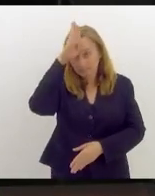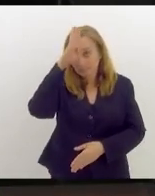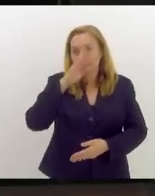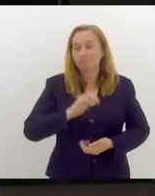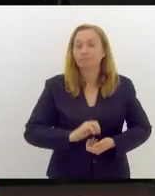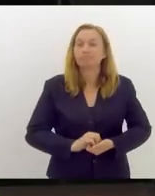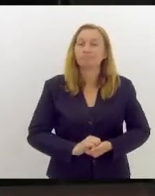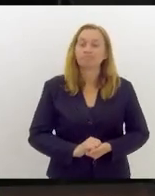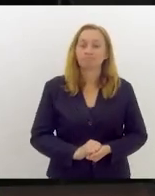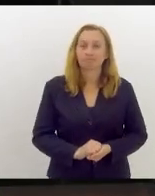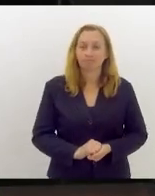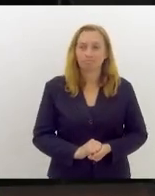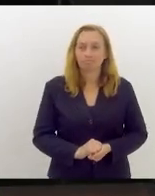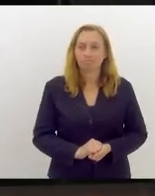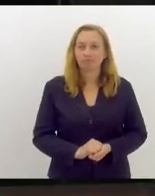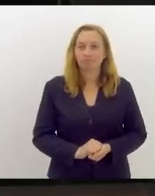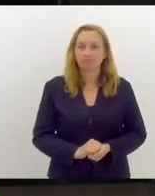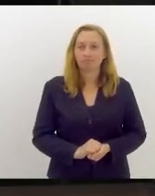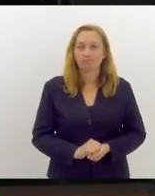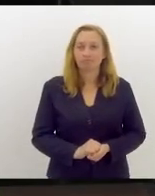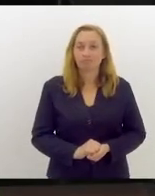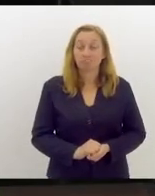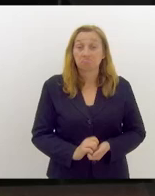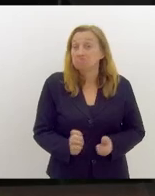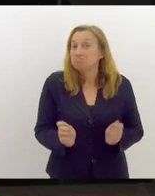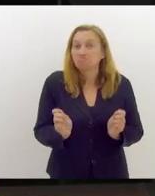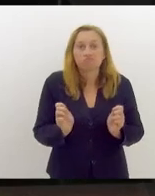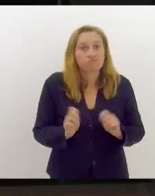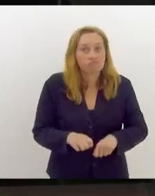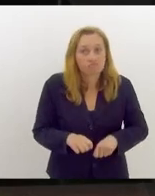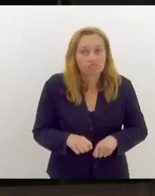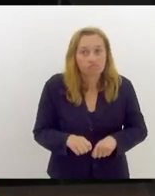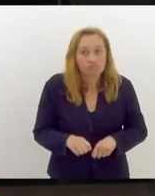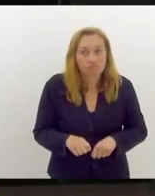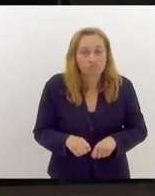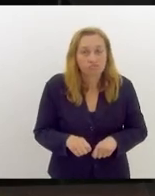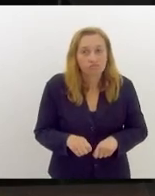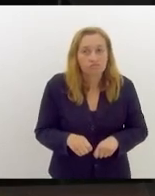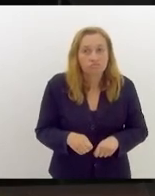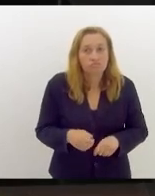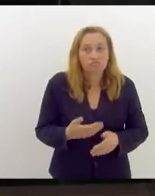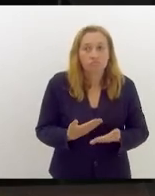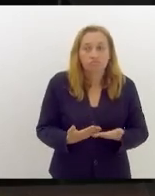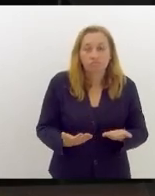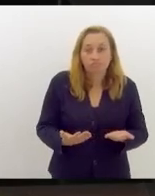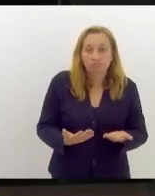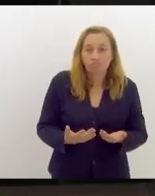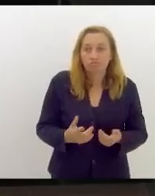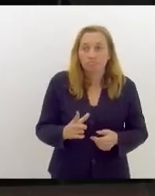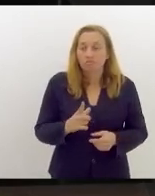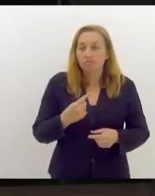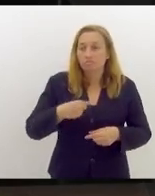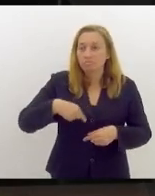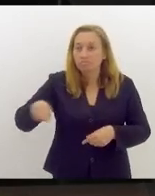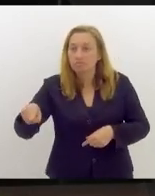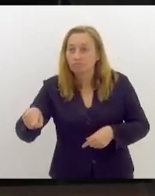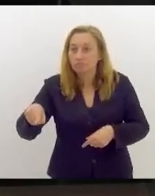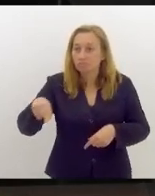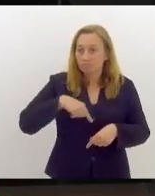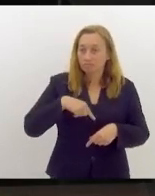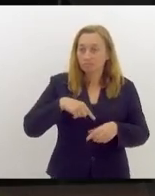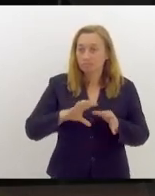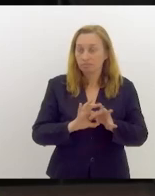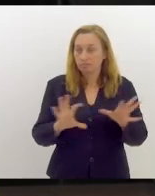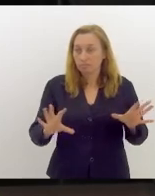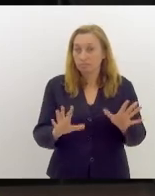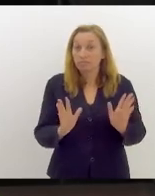é que não dá para ter o cerceamento direito de lhe vir o